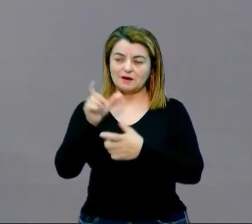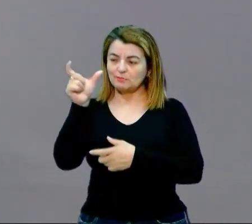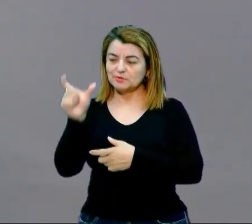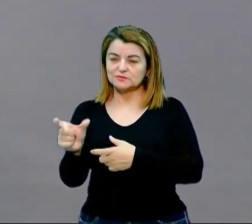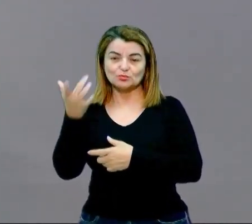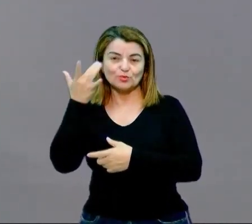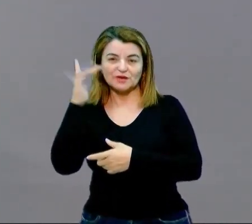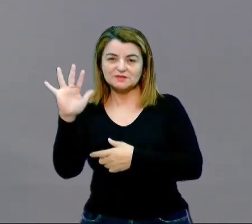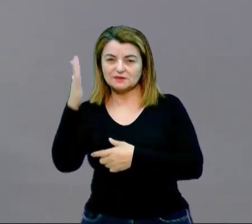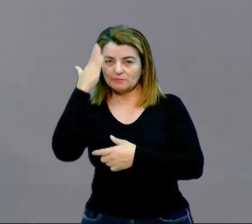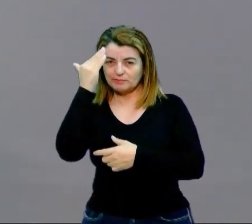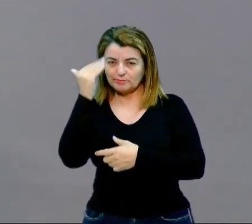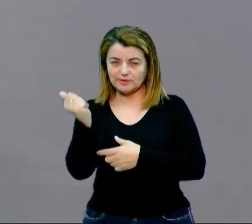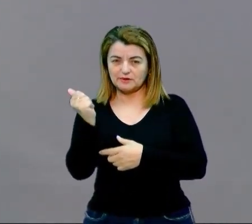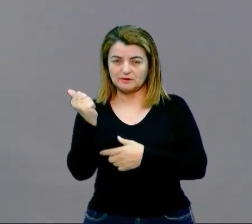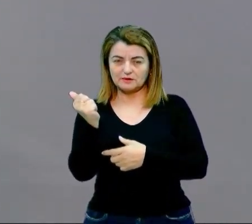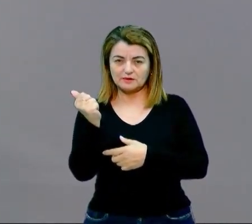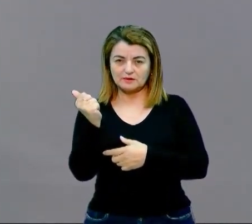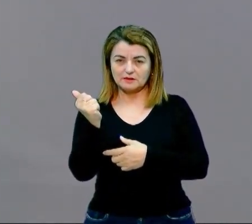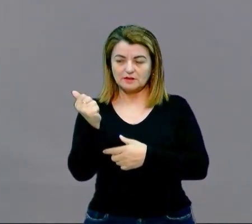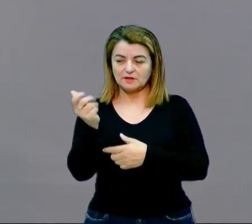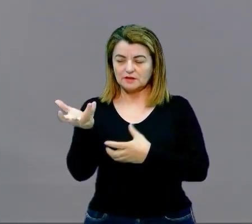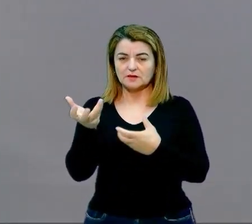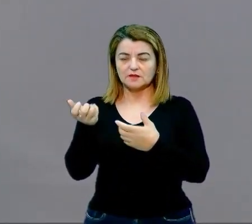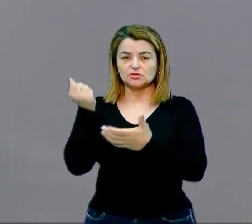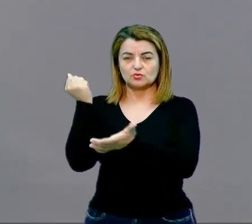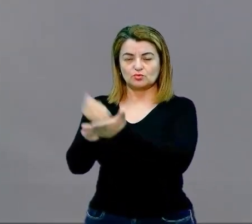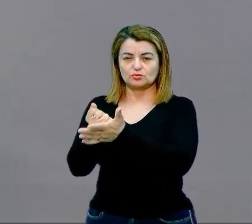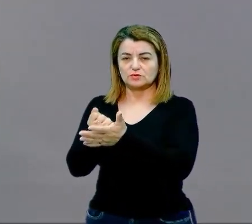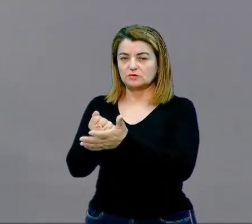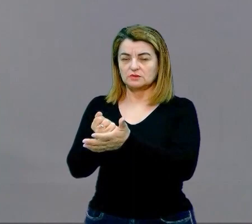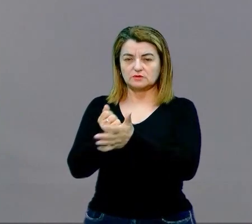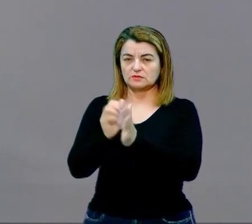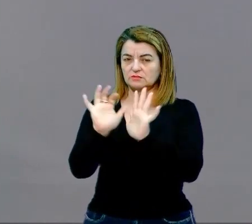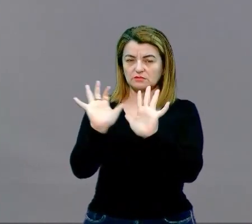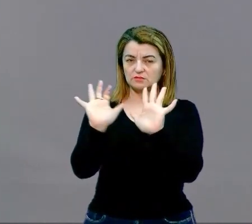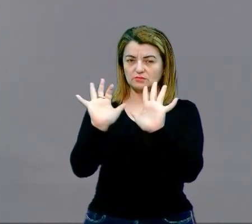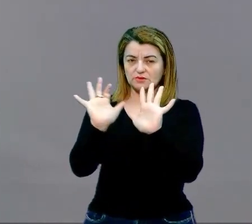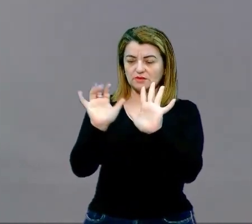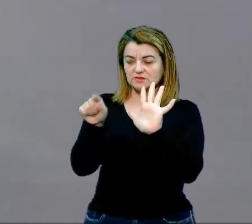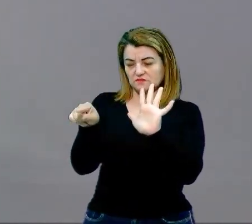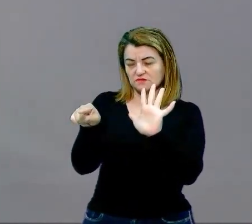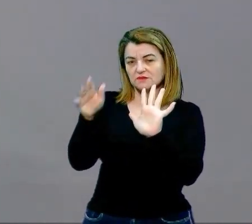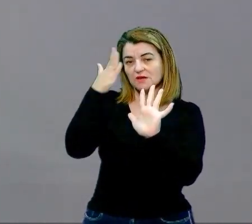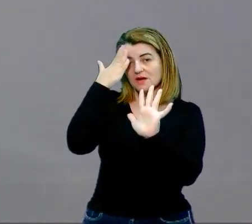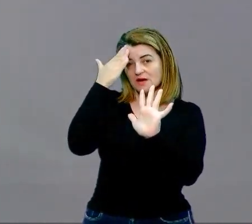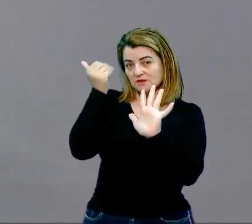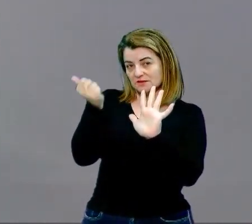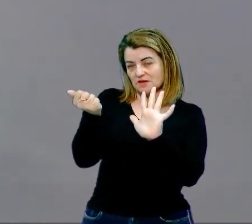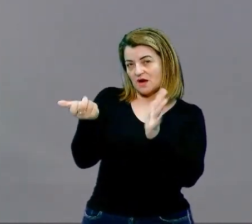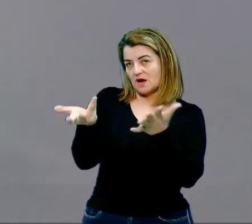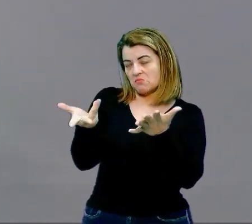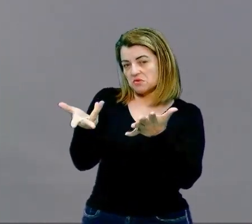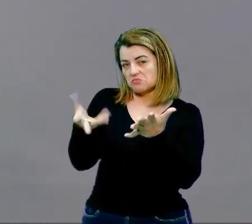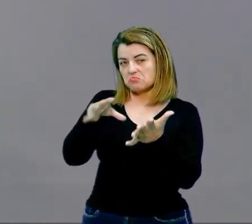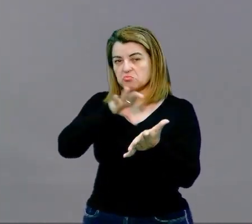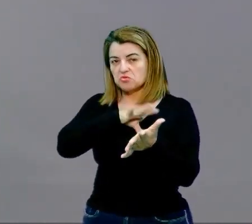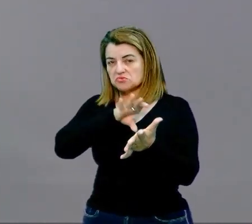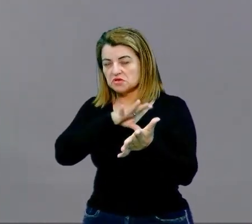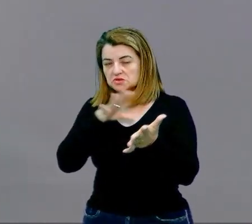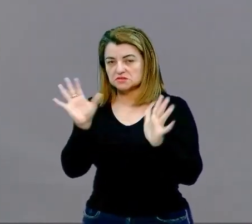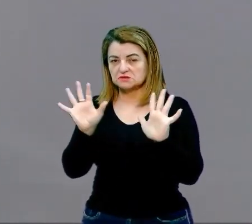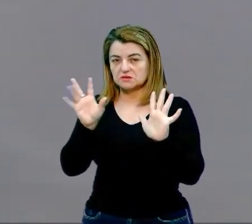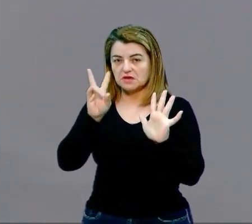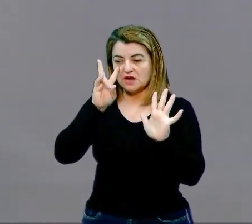nem saber, aquela pessoa que quer te contratar, ela não está nem querendo saber se você tem domínio da língua portuguesa. Ela